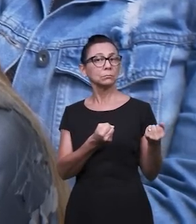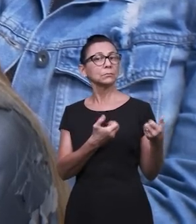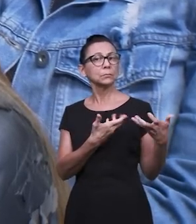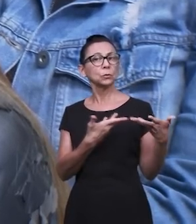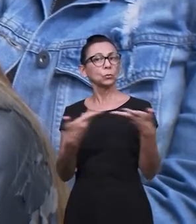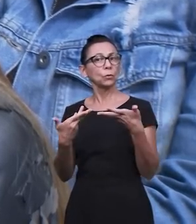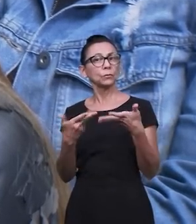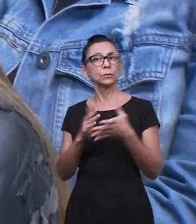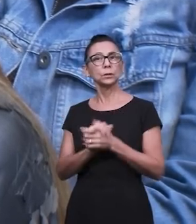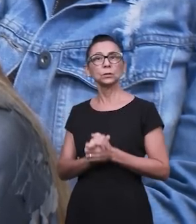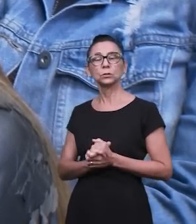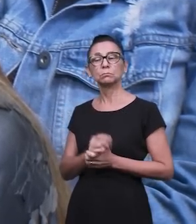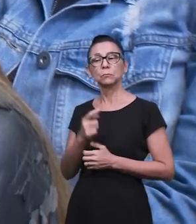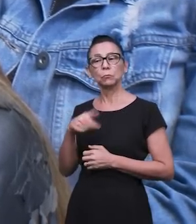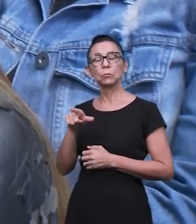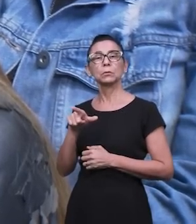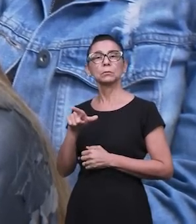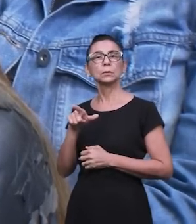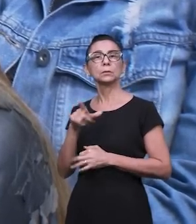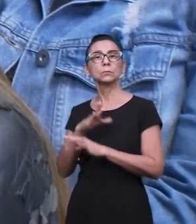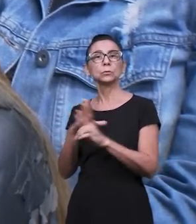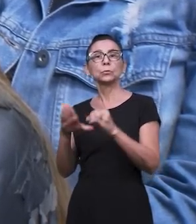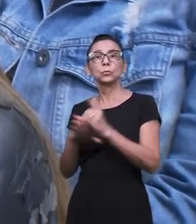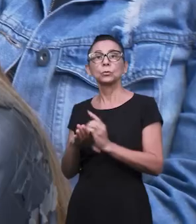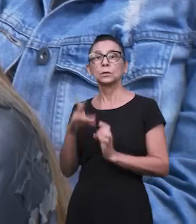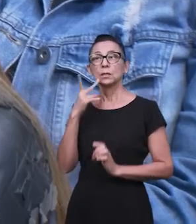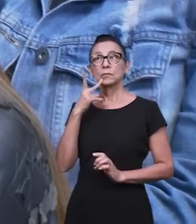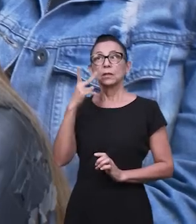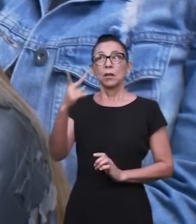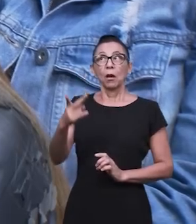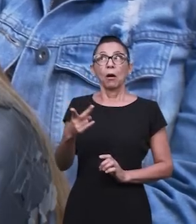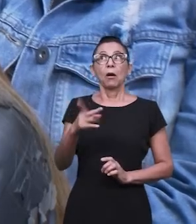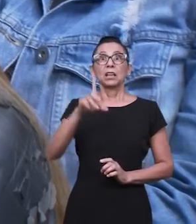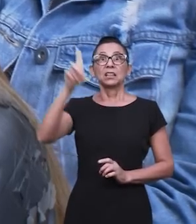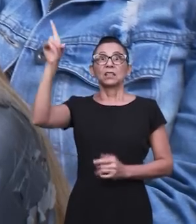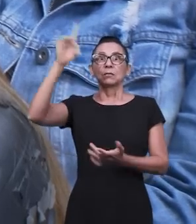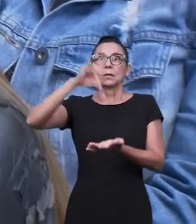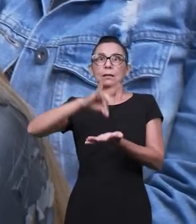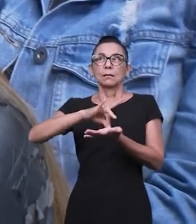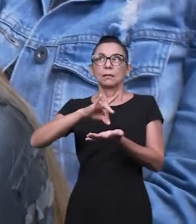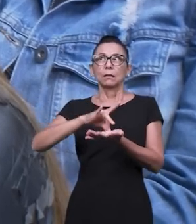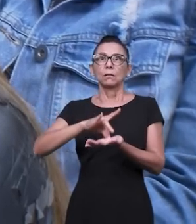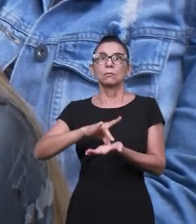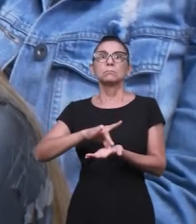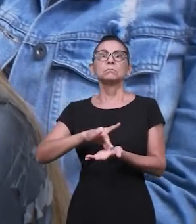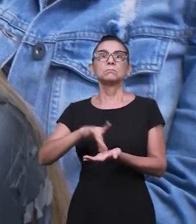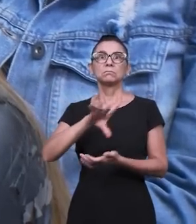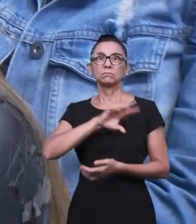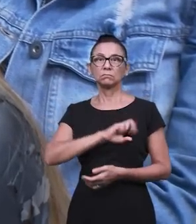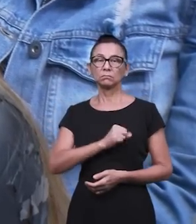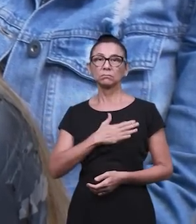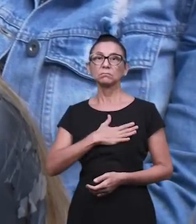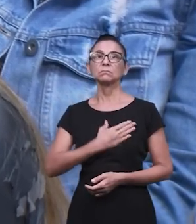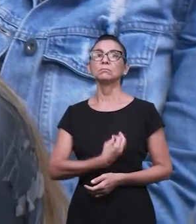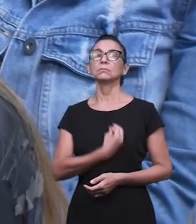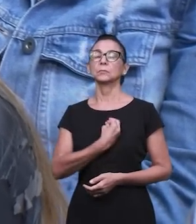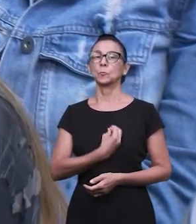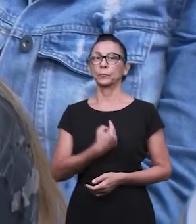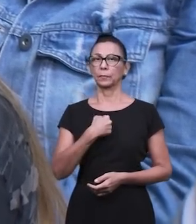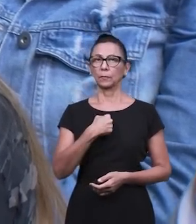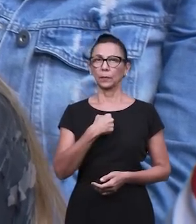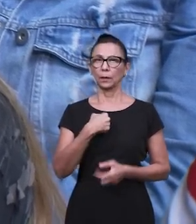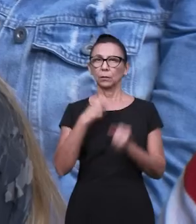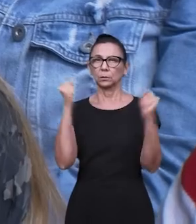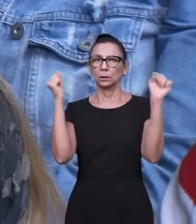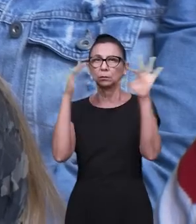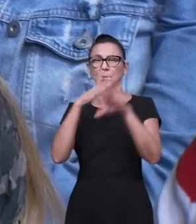hoje, aqui neste culto, eu entendi que Deus, Ele existe. Ele fala e Ele ama a minha vida. E eu glorifiquei ao Senhor